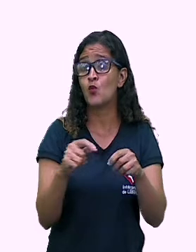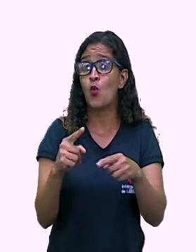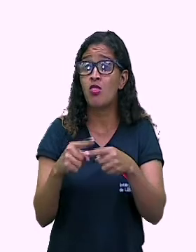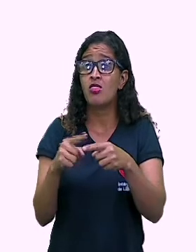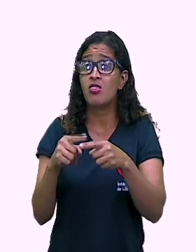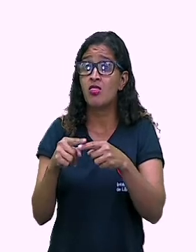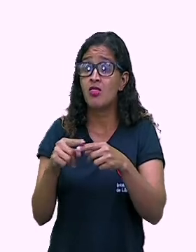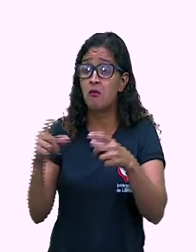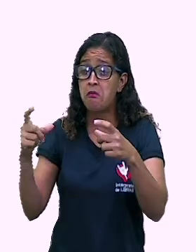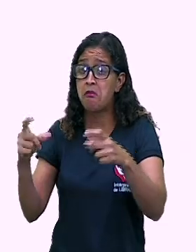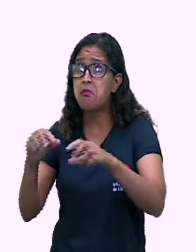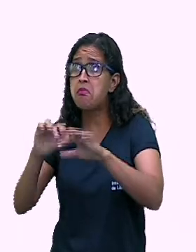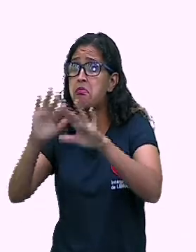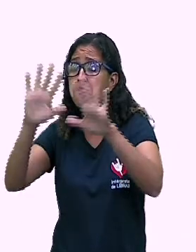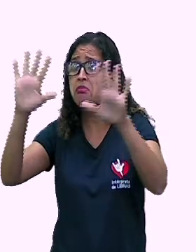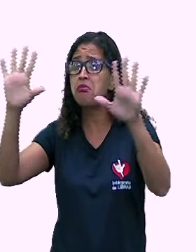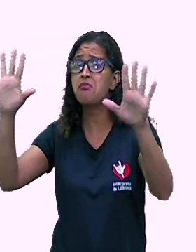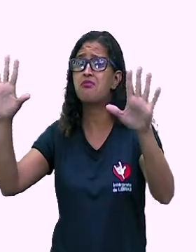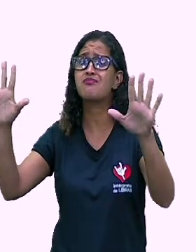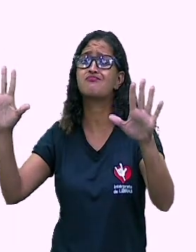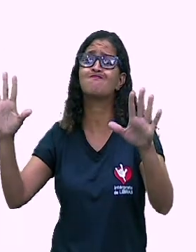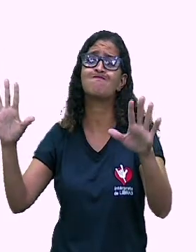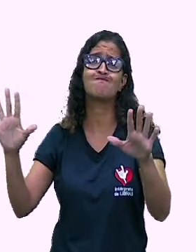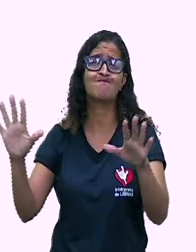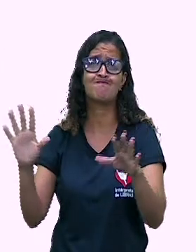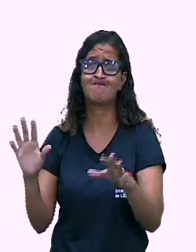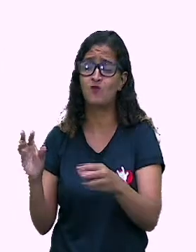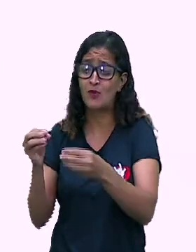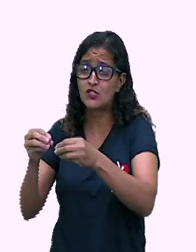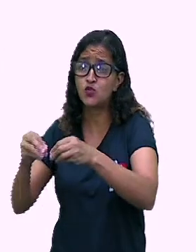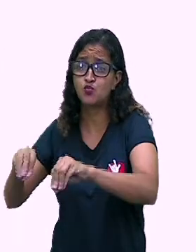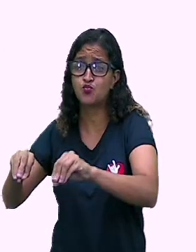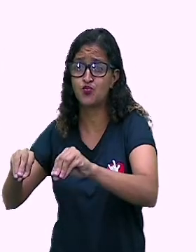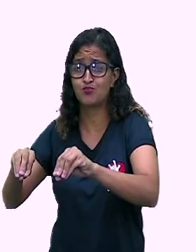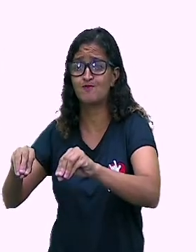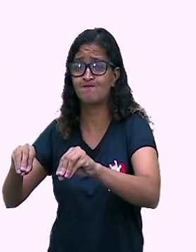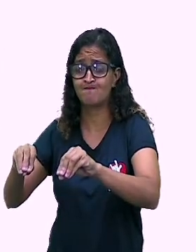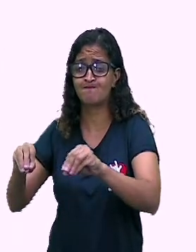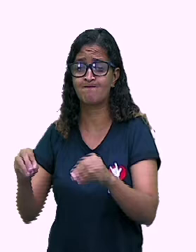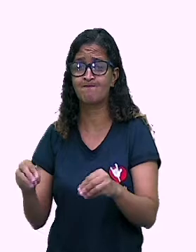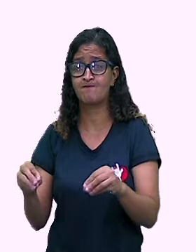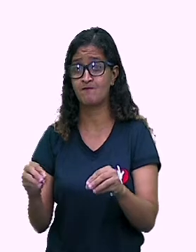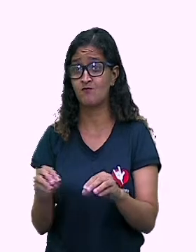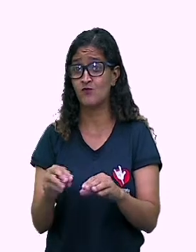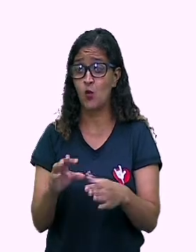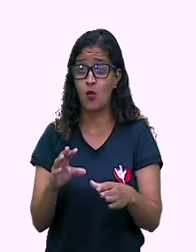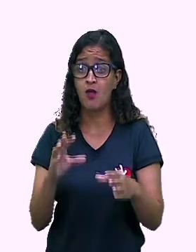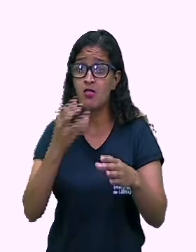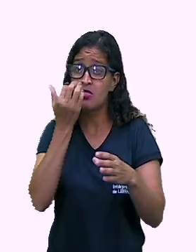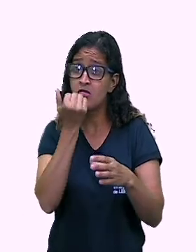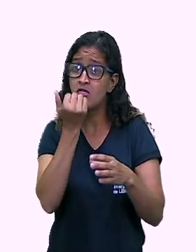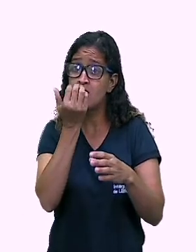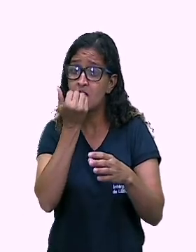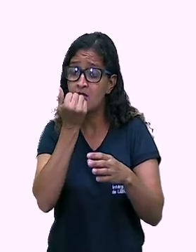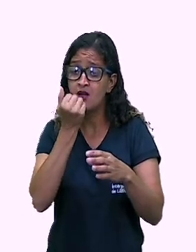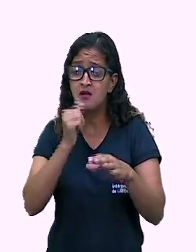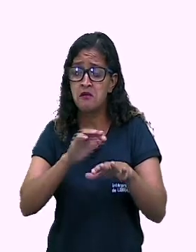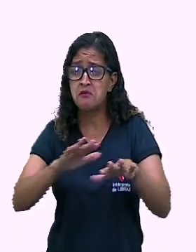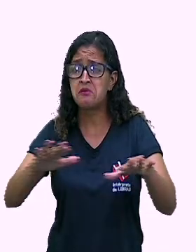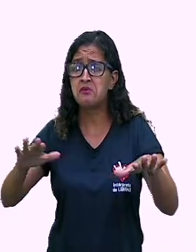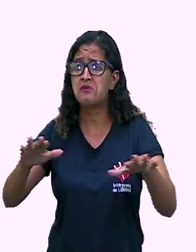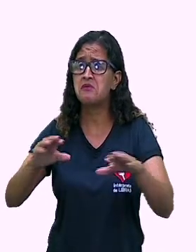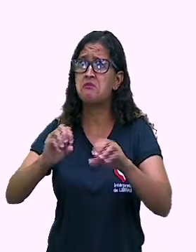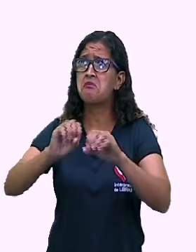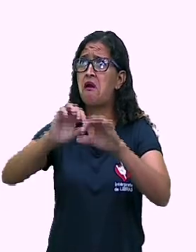um processo dos fatores irreversíveis. Exposição de alimentos ao ar livre. O